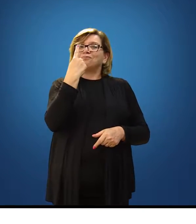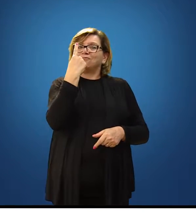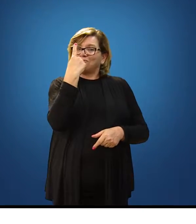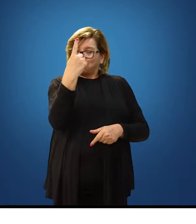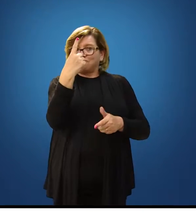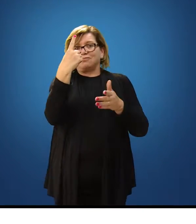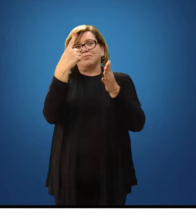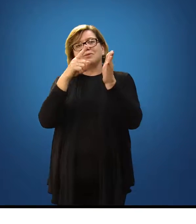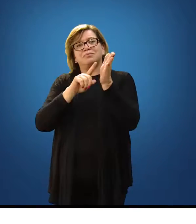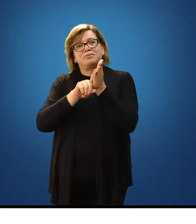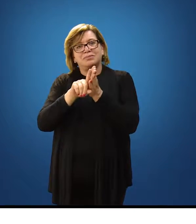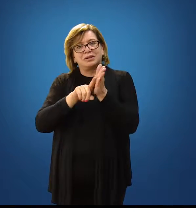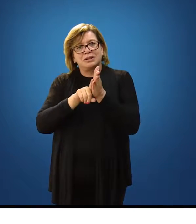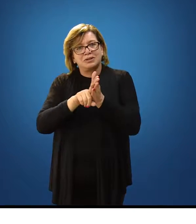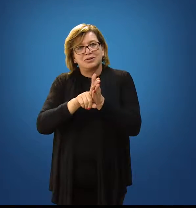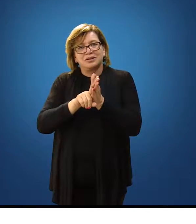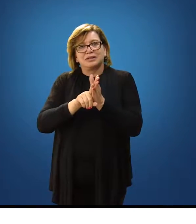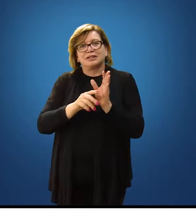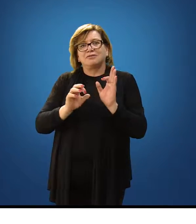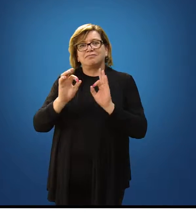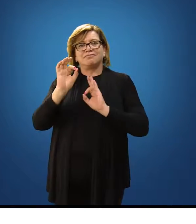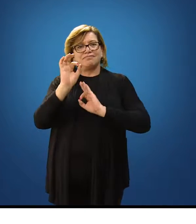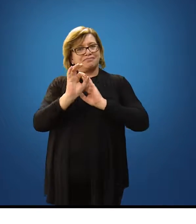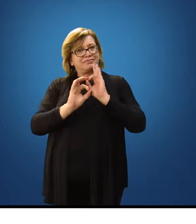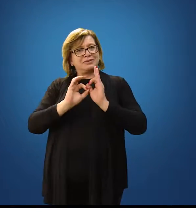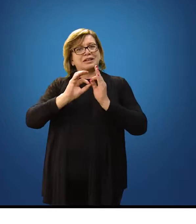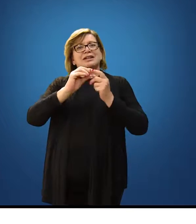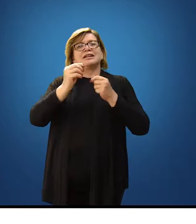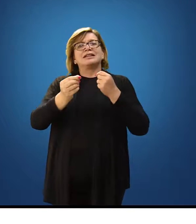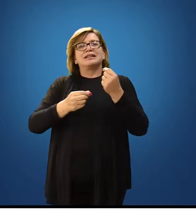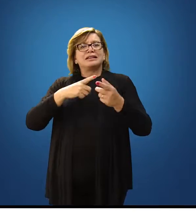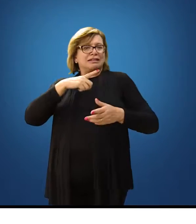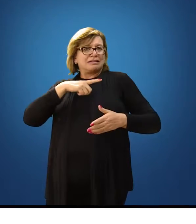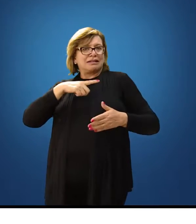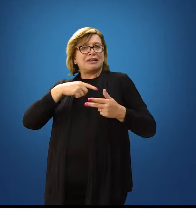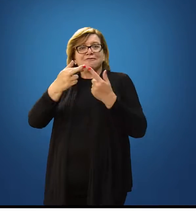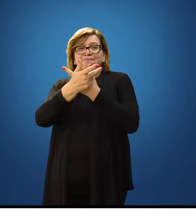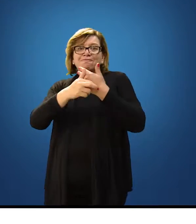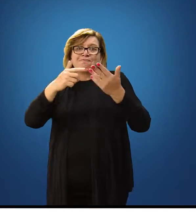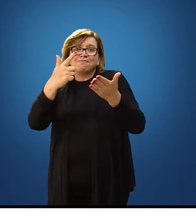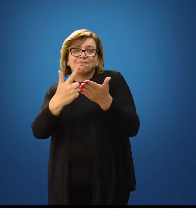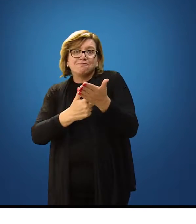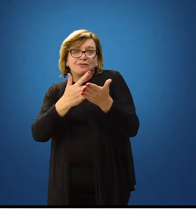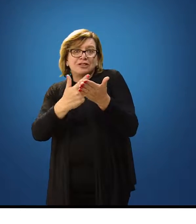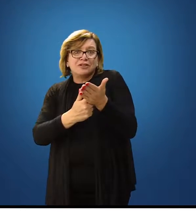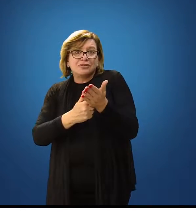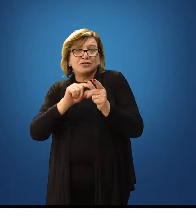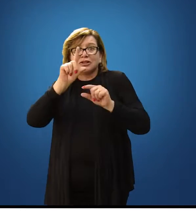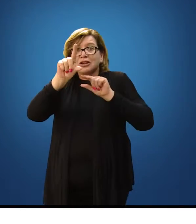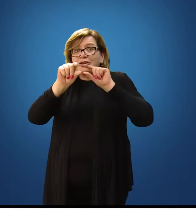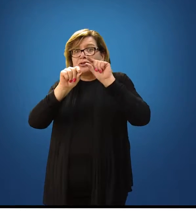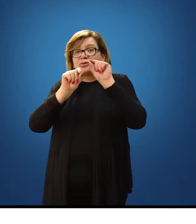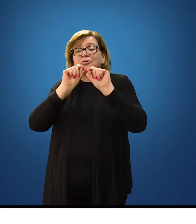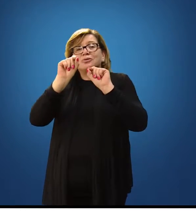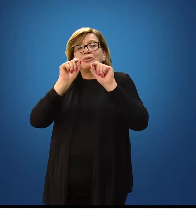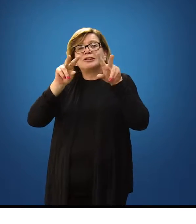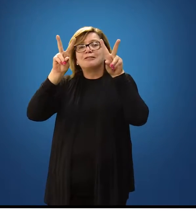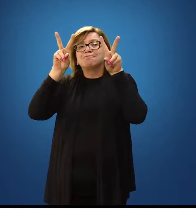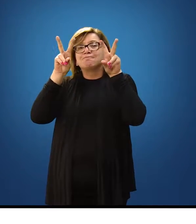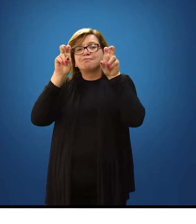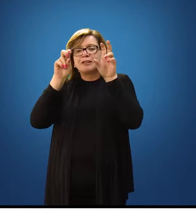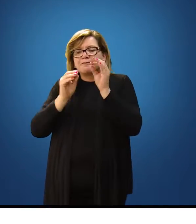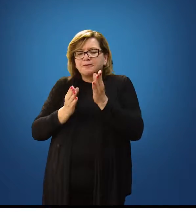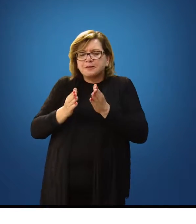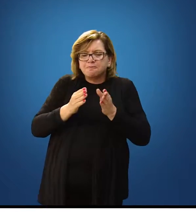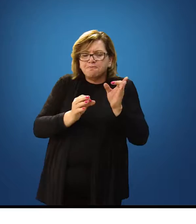Então, a construção do referencial teórico está condicionado ao problema de pesquisa. A definição e delimitação